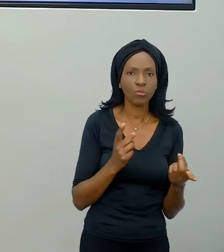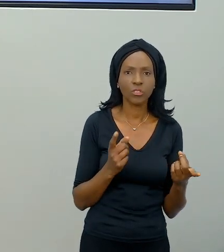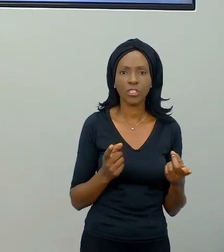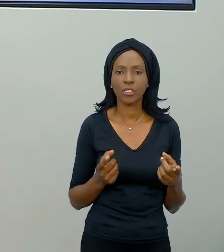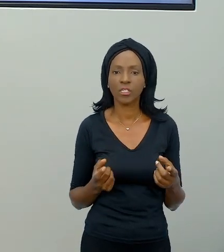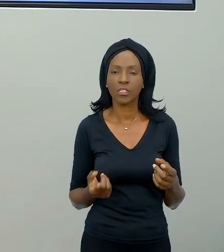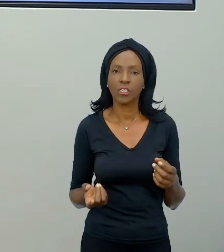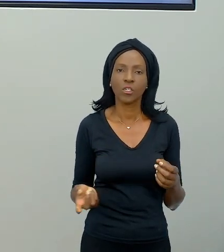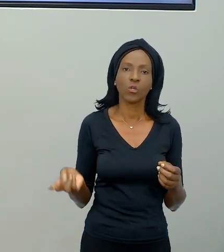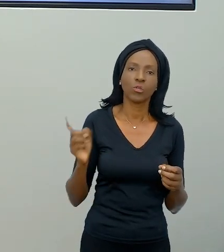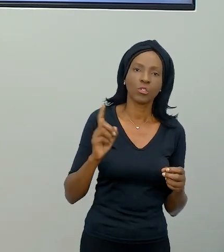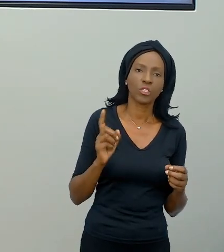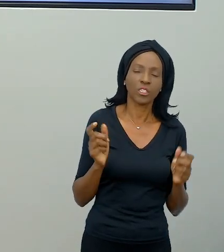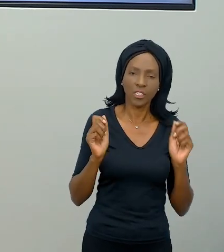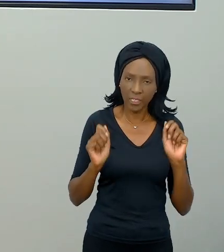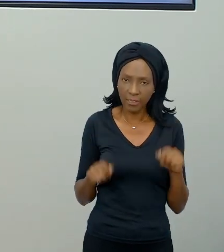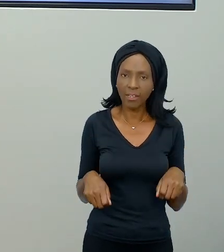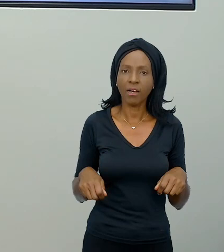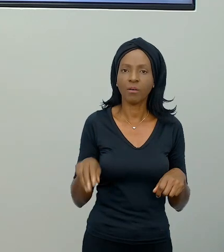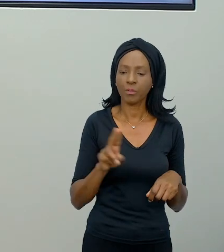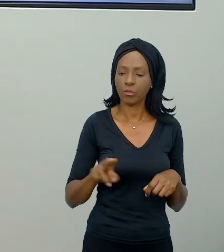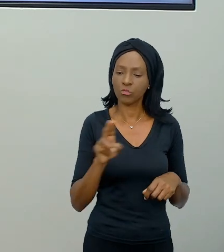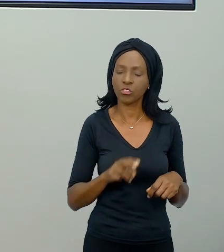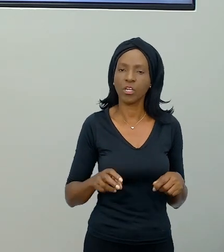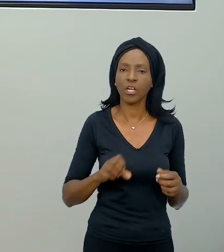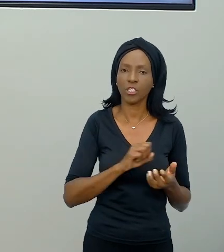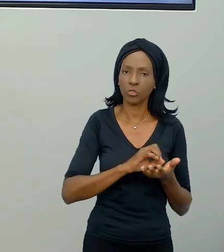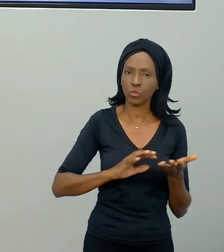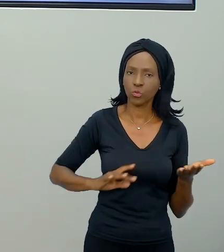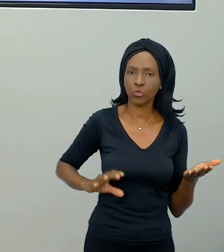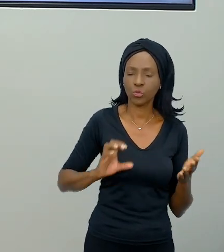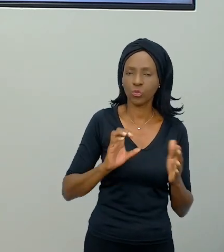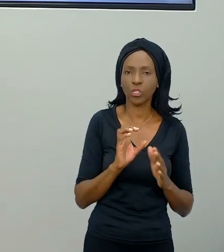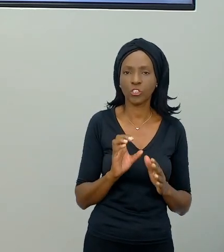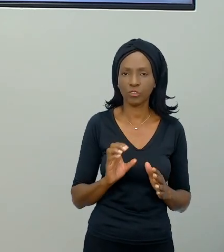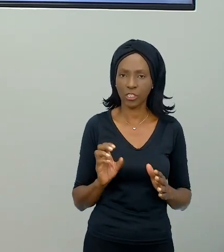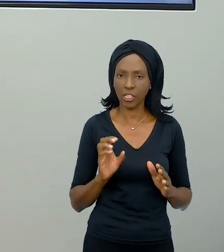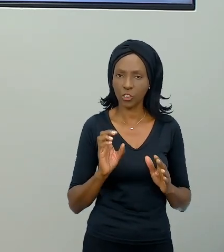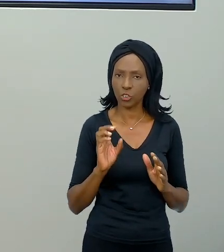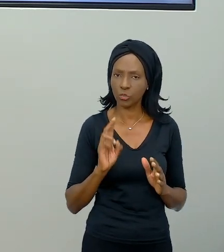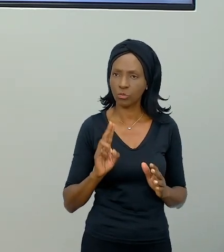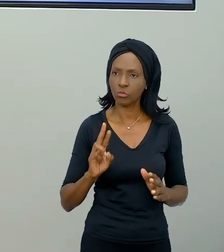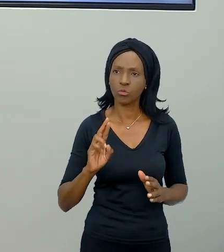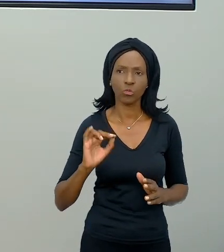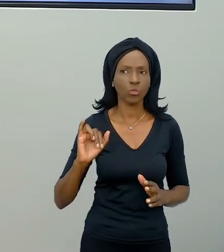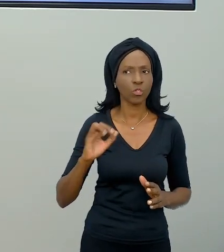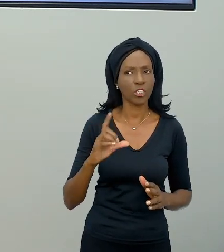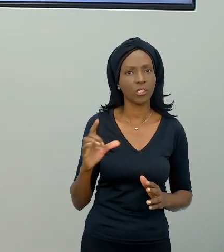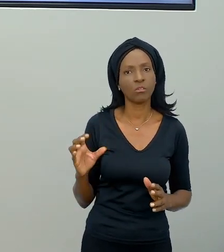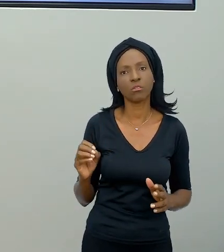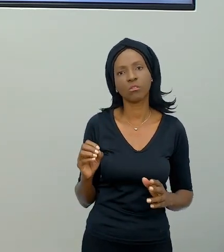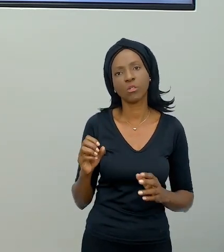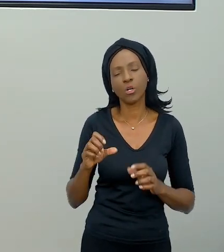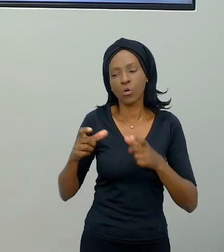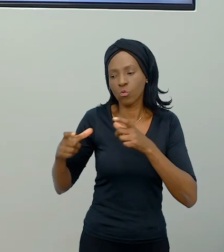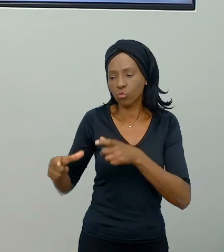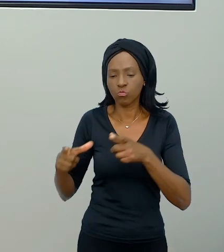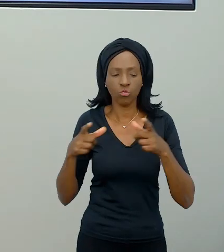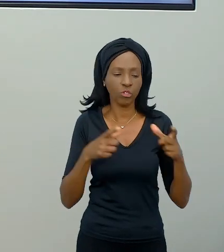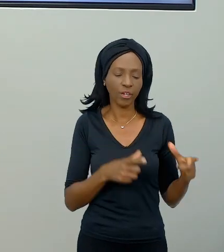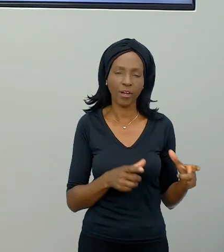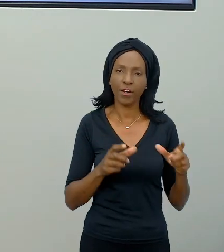unidade curricular, o indivíduo e o ambiente, esses aspectos eles ficam plenamente cristalizados e consolidados para que vocês